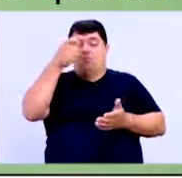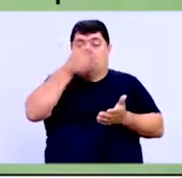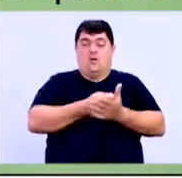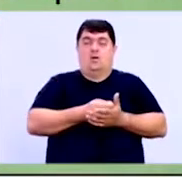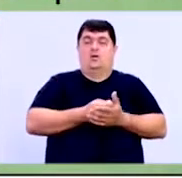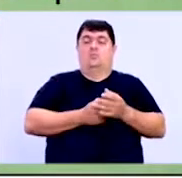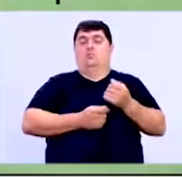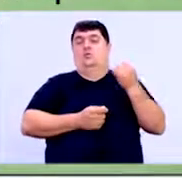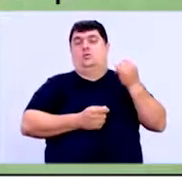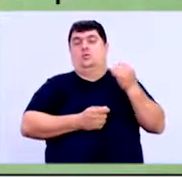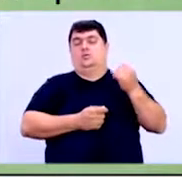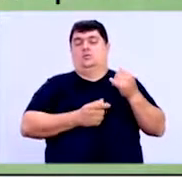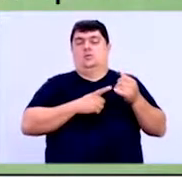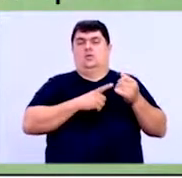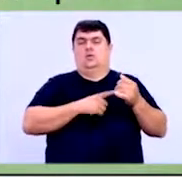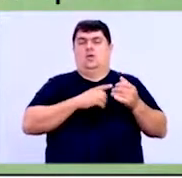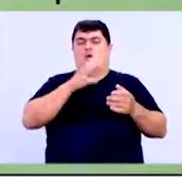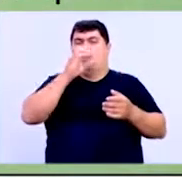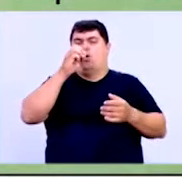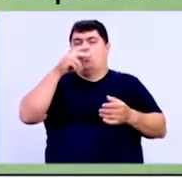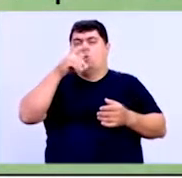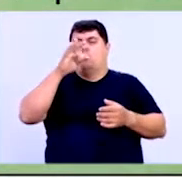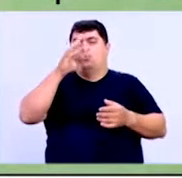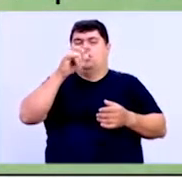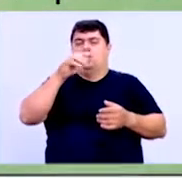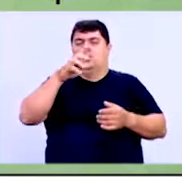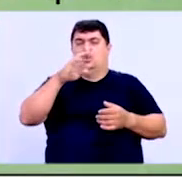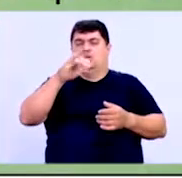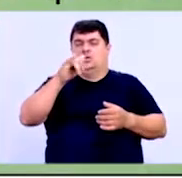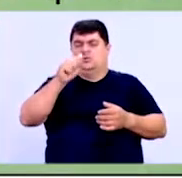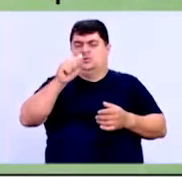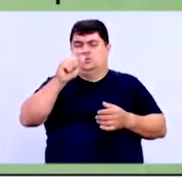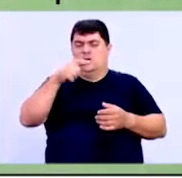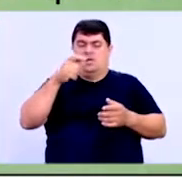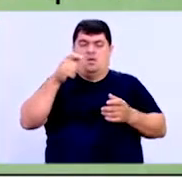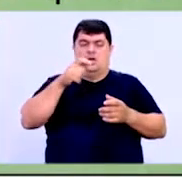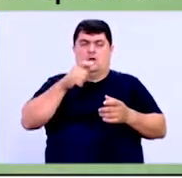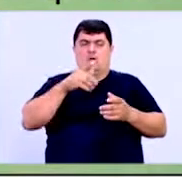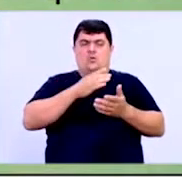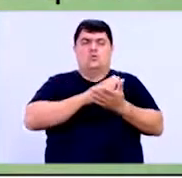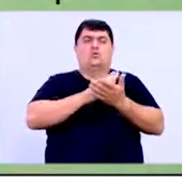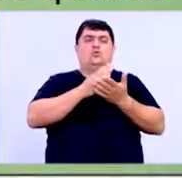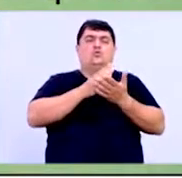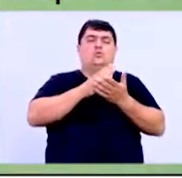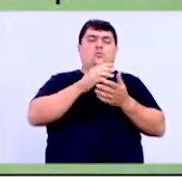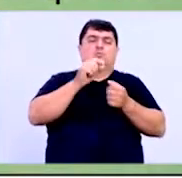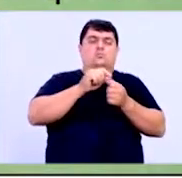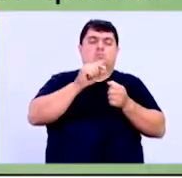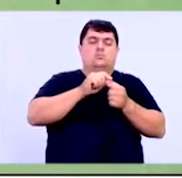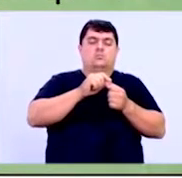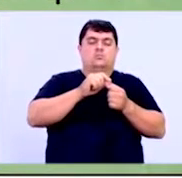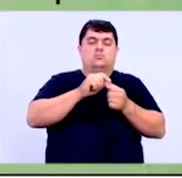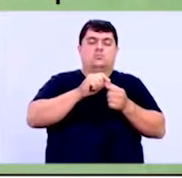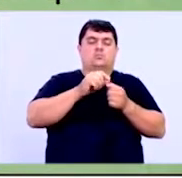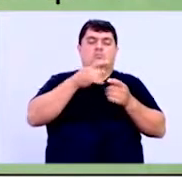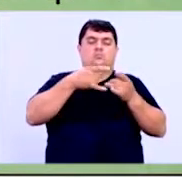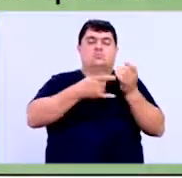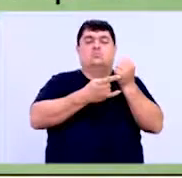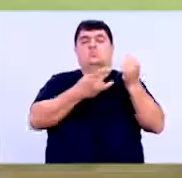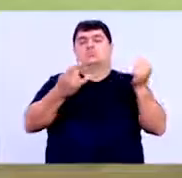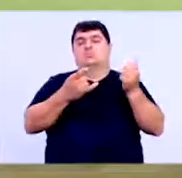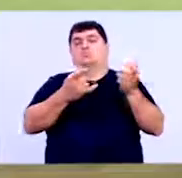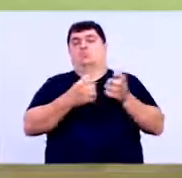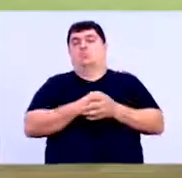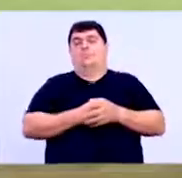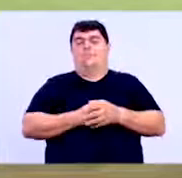O regime de competência está muito ligado a quando ele foi gerado, ou seja, o dia que eu fiz a minha compra a prazo. E o regime de caixa,